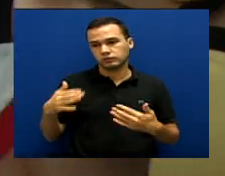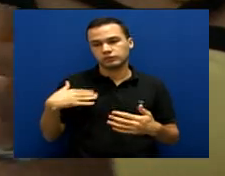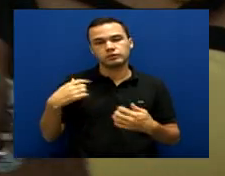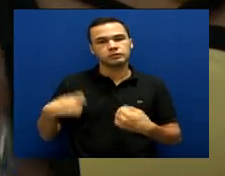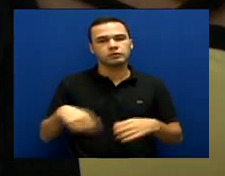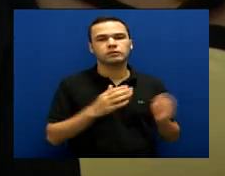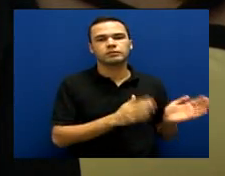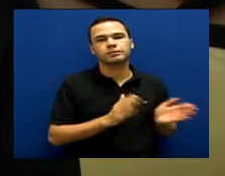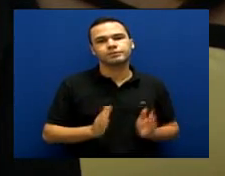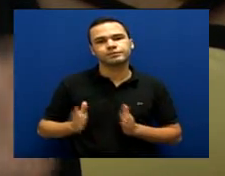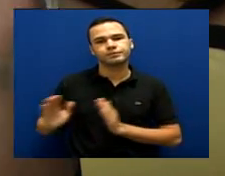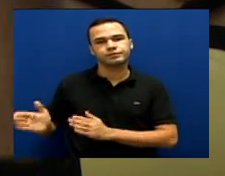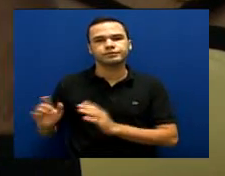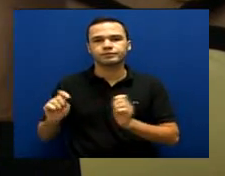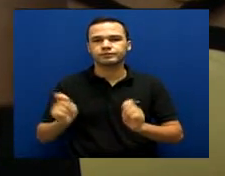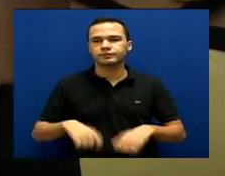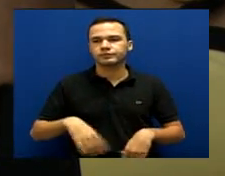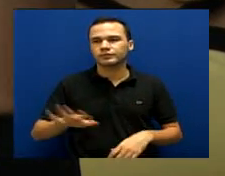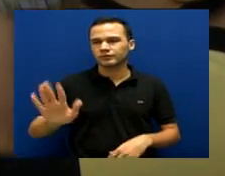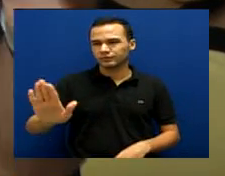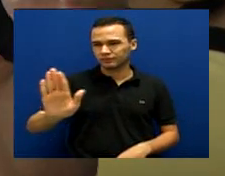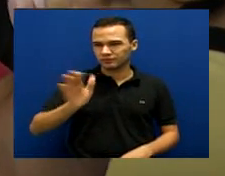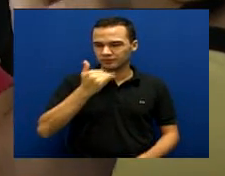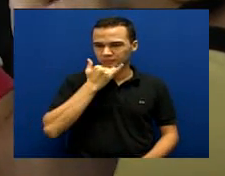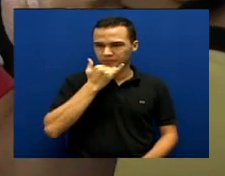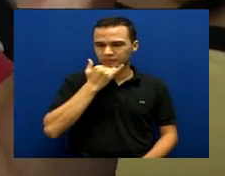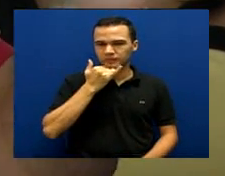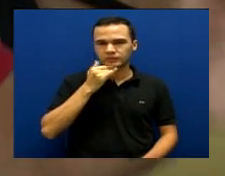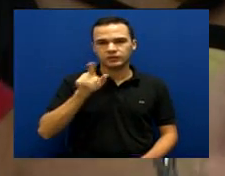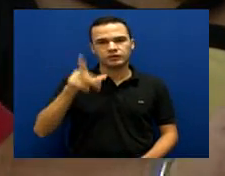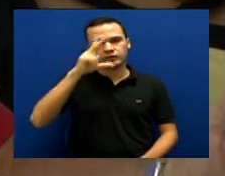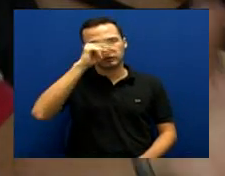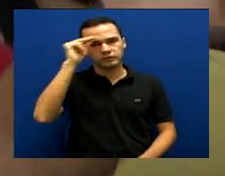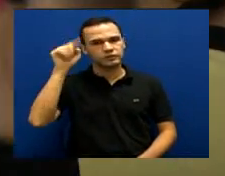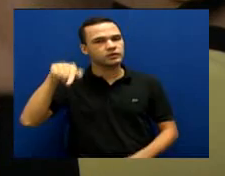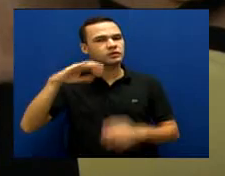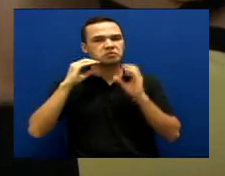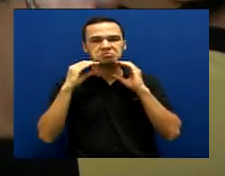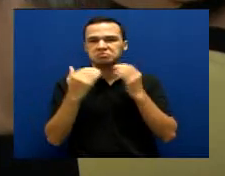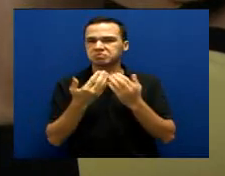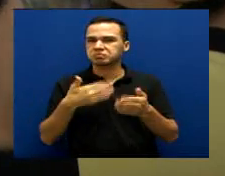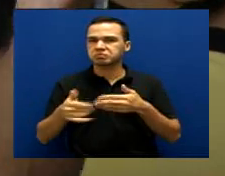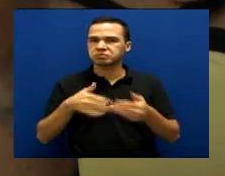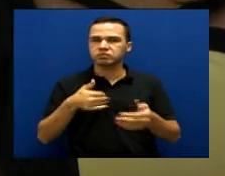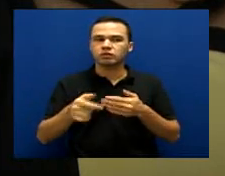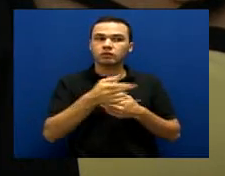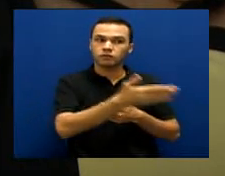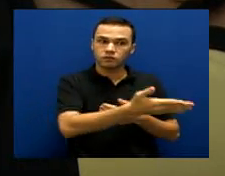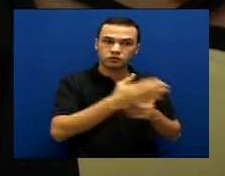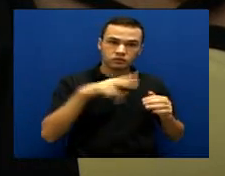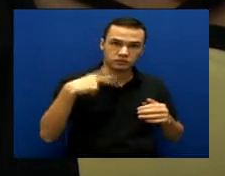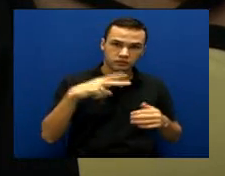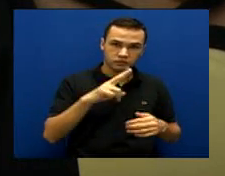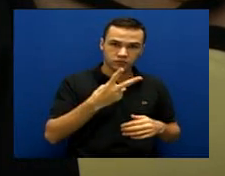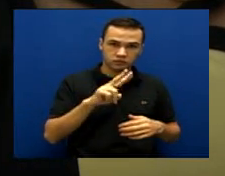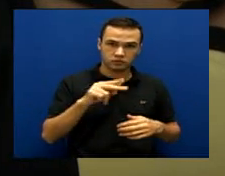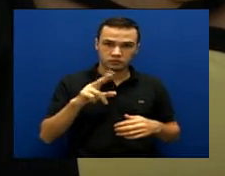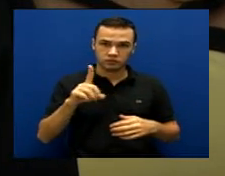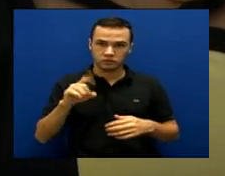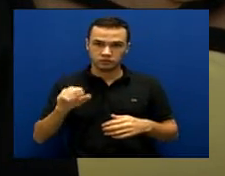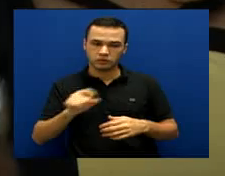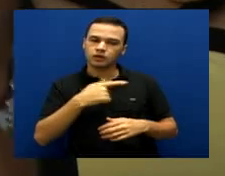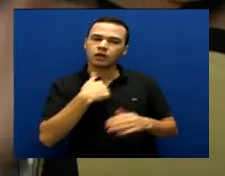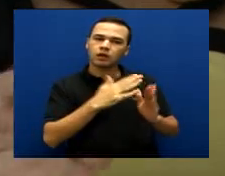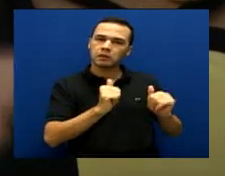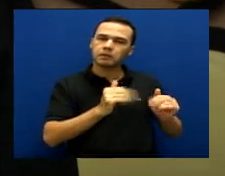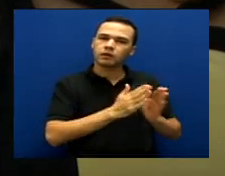sistemas colocados e dá o seu da rocha e claro a prefeitura na câmara o dição por favor fica o apelo de um cidadão